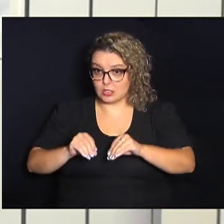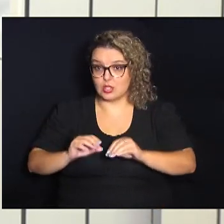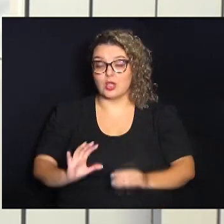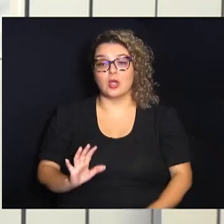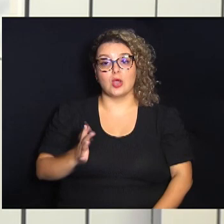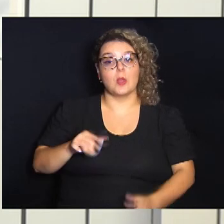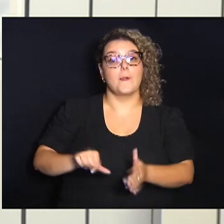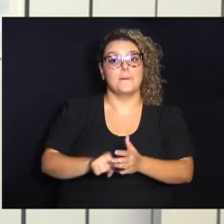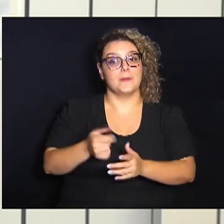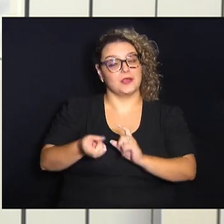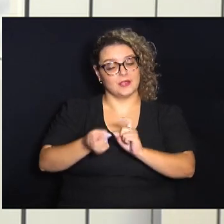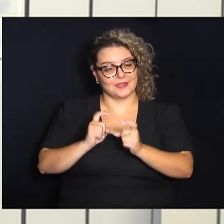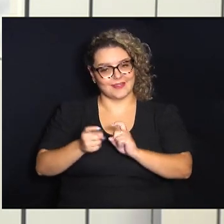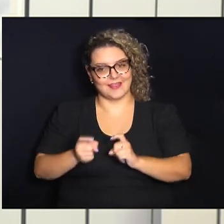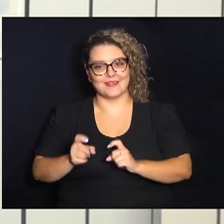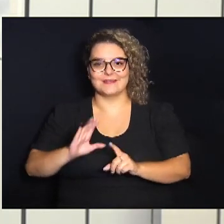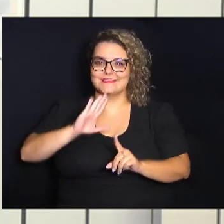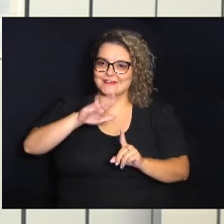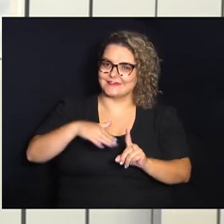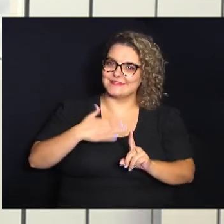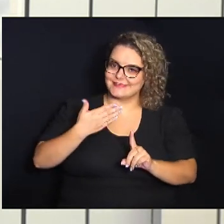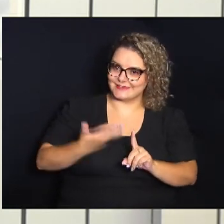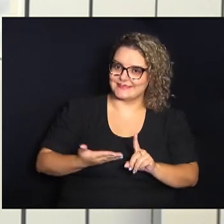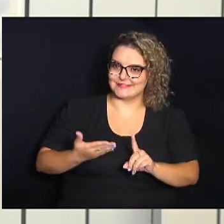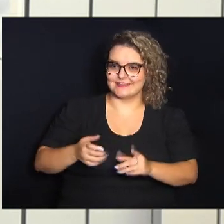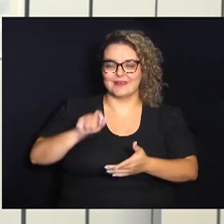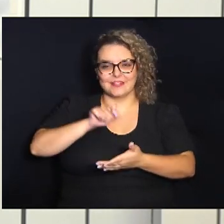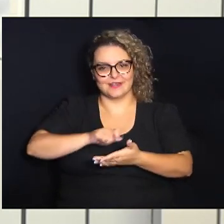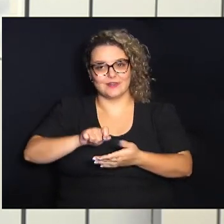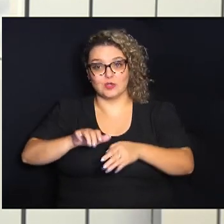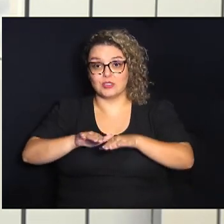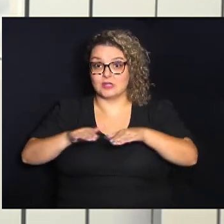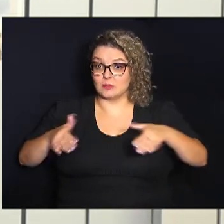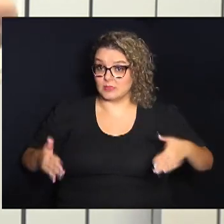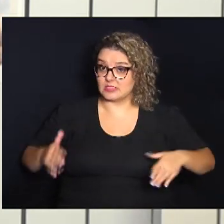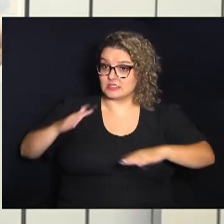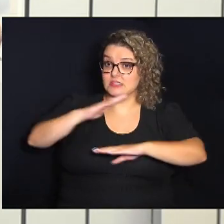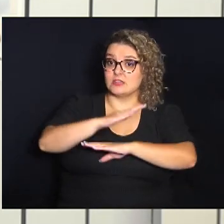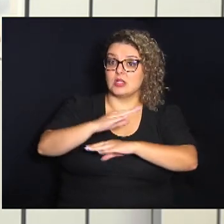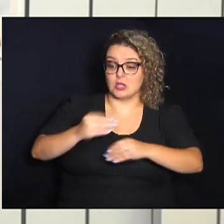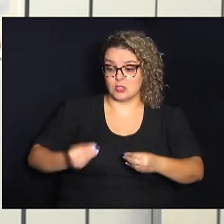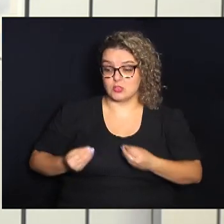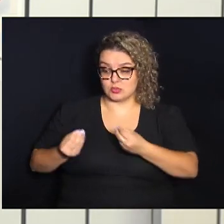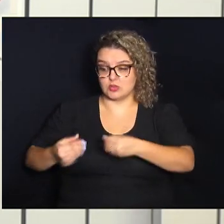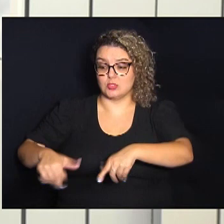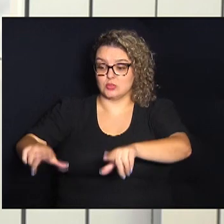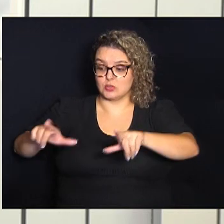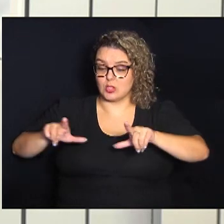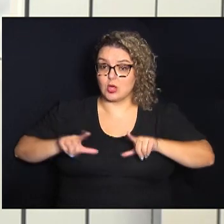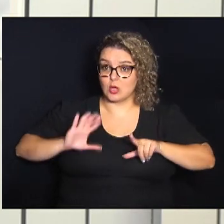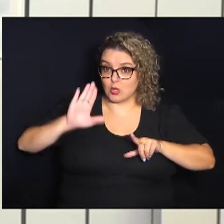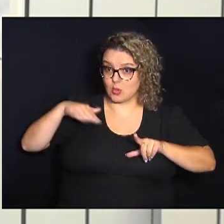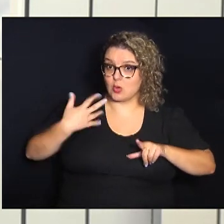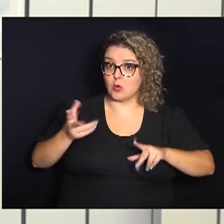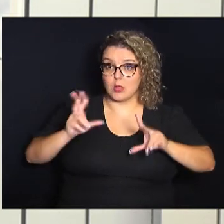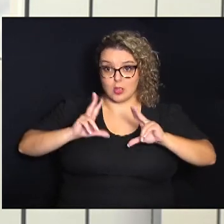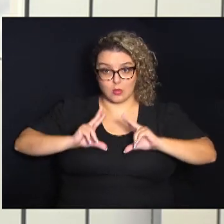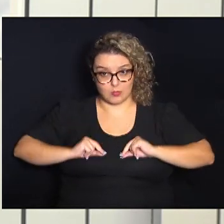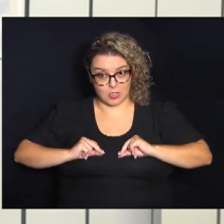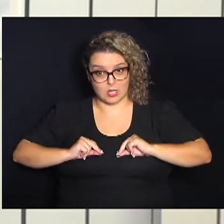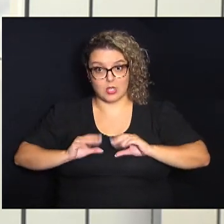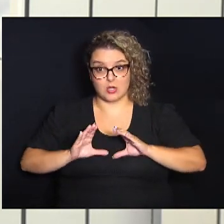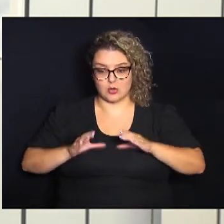a primeira reunião solene, autoria da mesa da Câmara, com a entrega do diploma de honra ao mérito ao